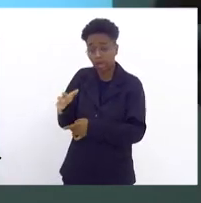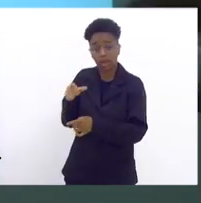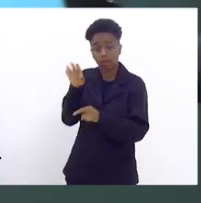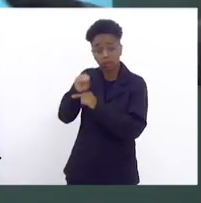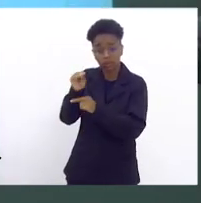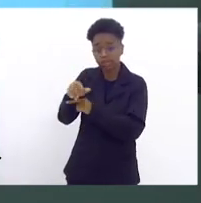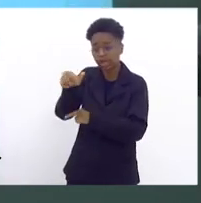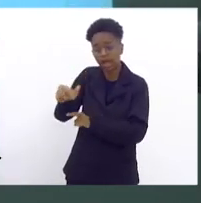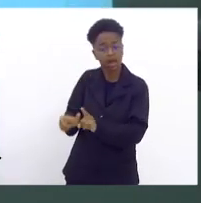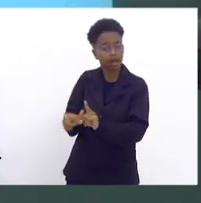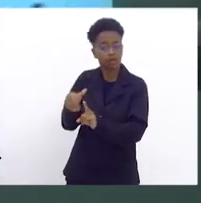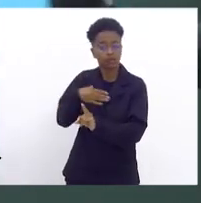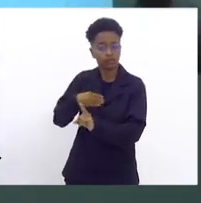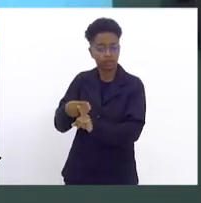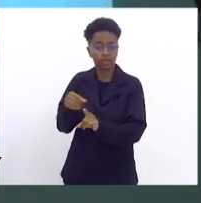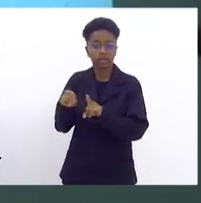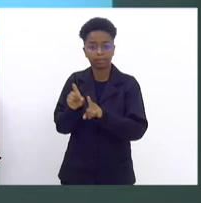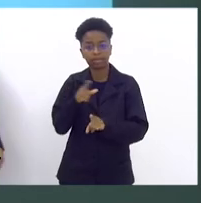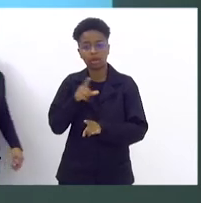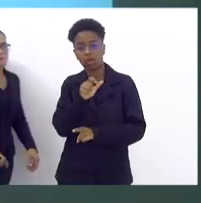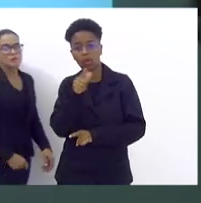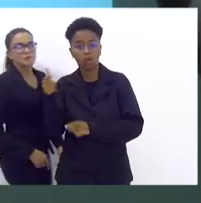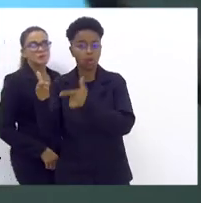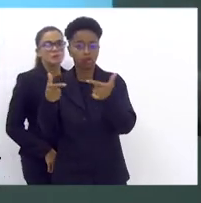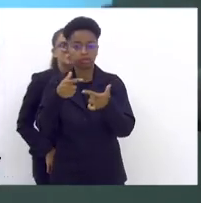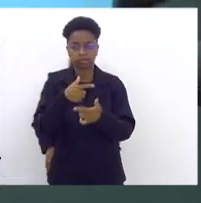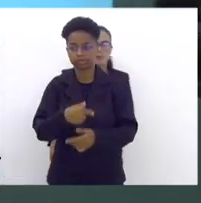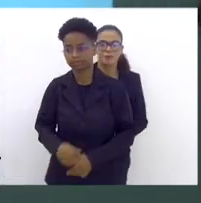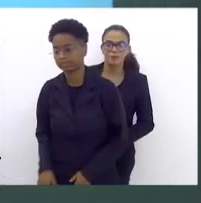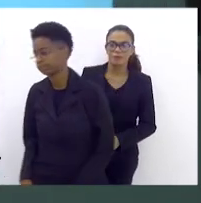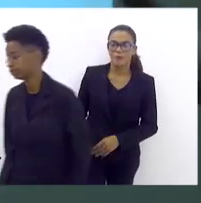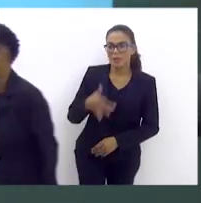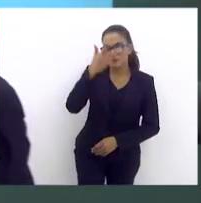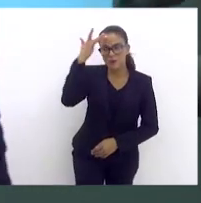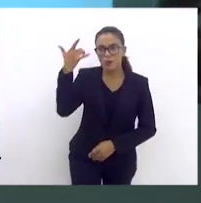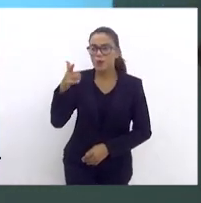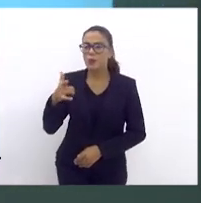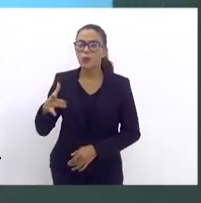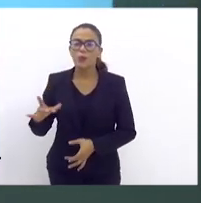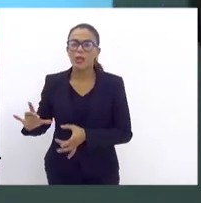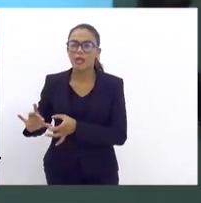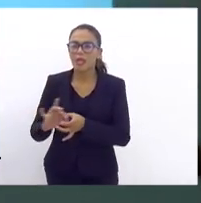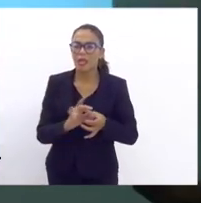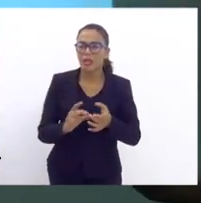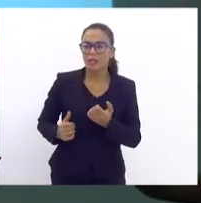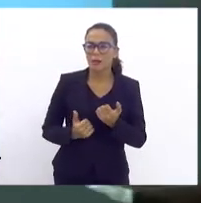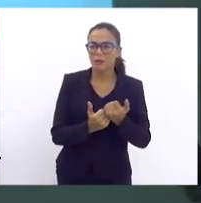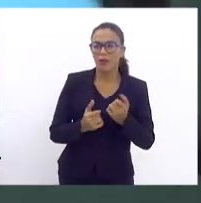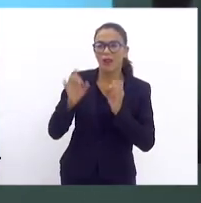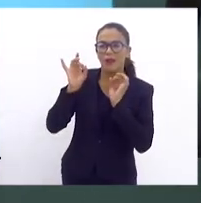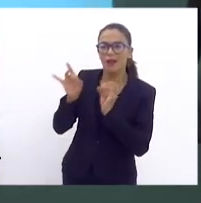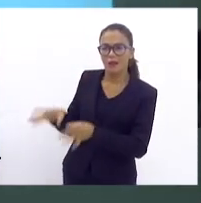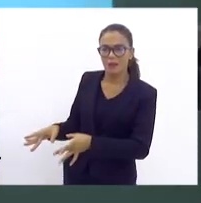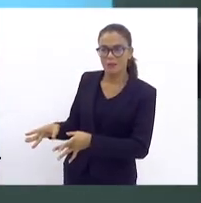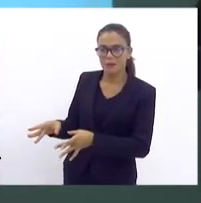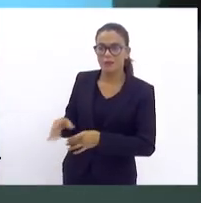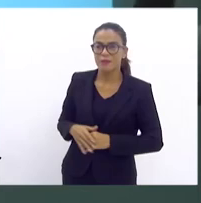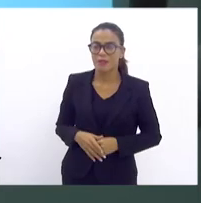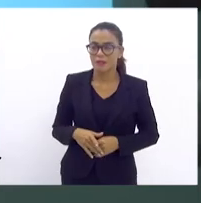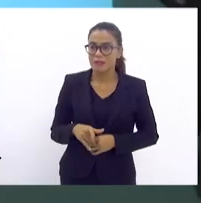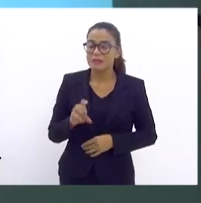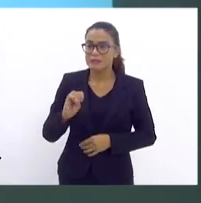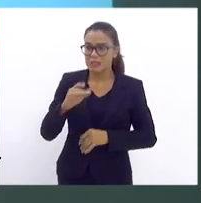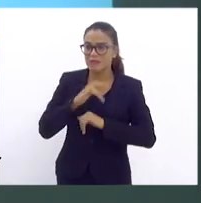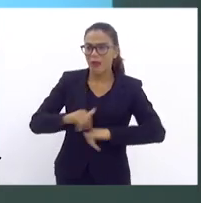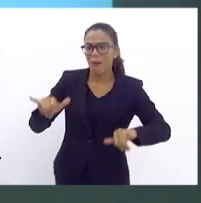com outros agravamentos essa pessoa não tem com quem deixar não tem rede de apoio ela é abandonada se levanta muito